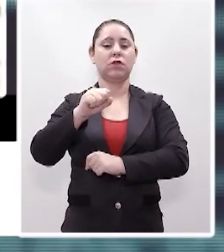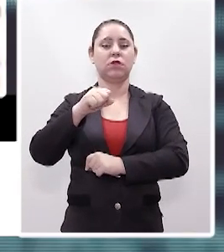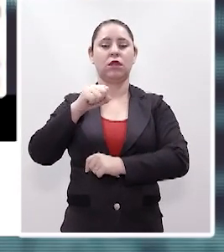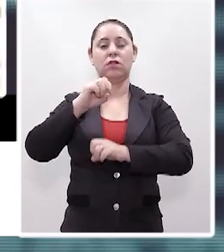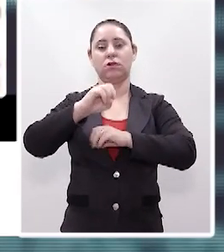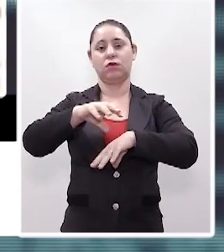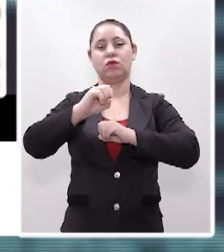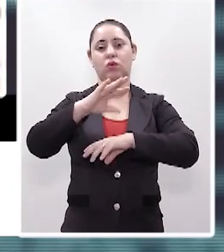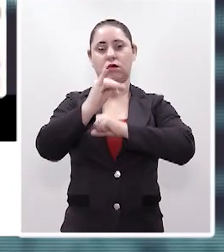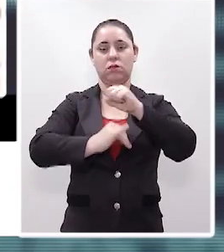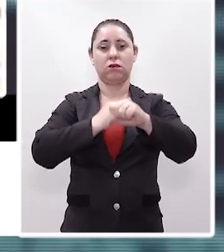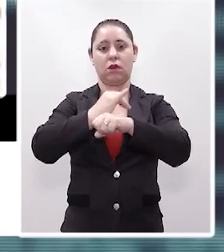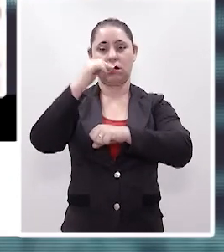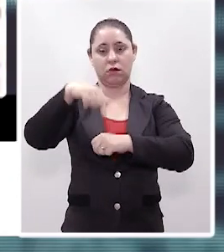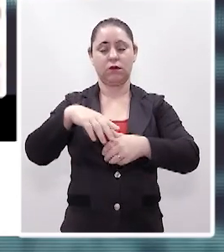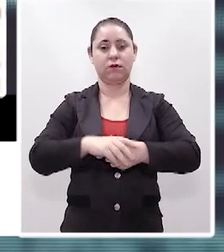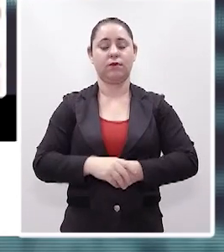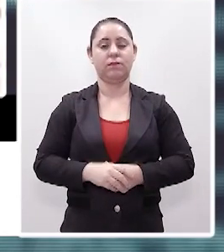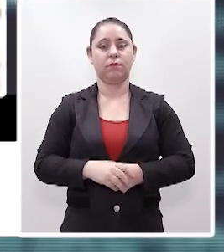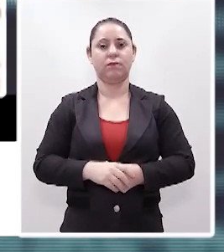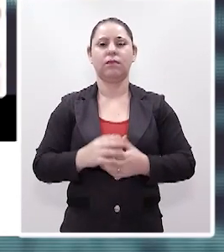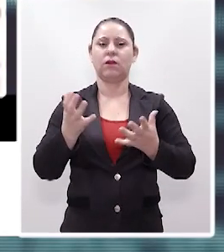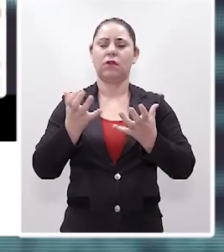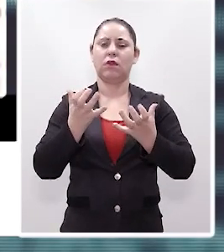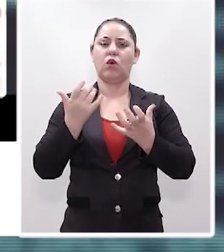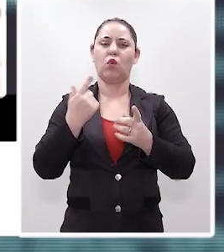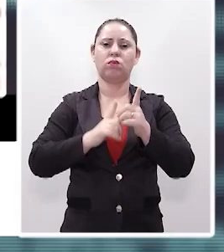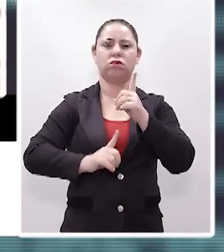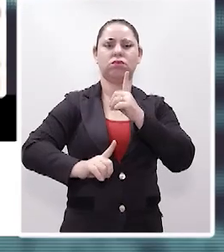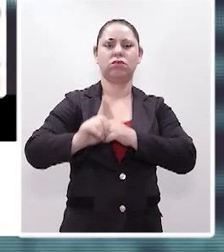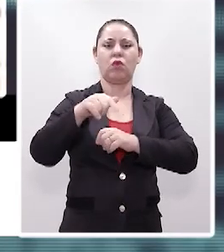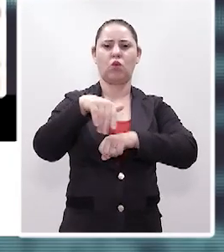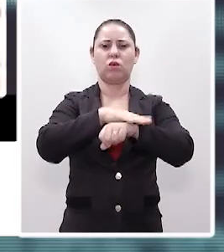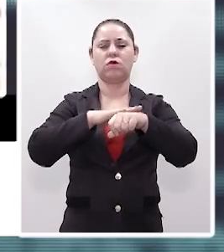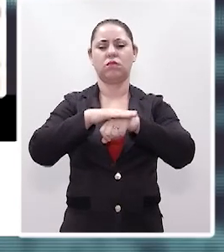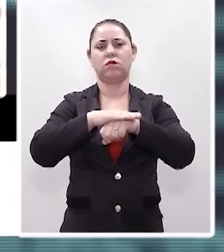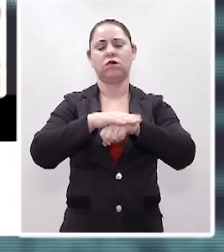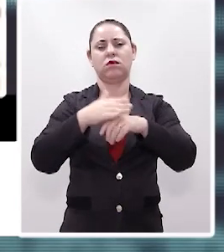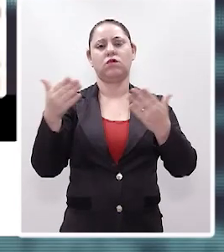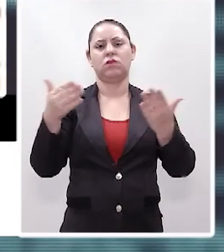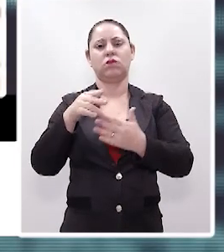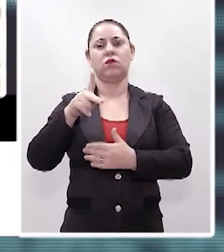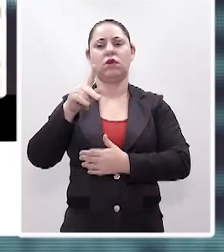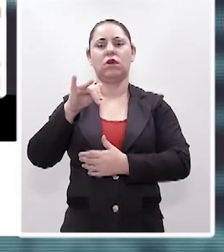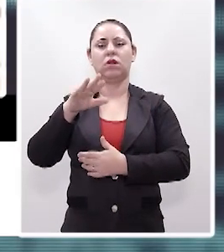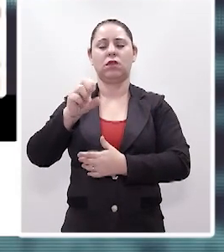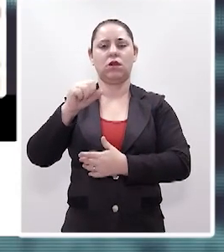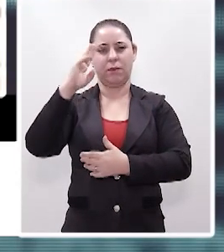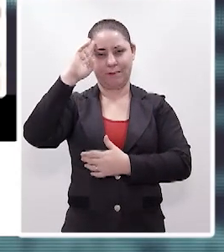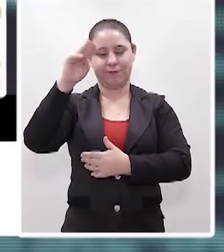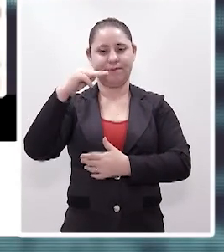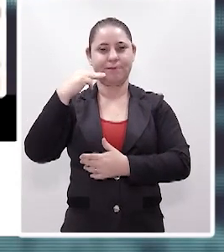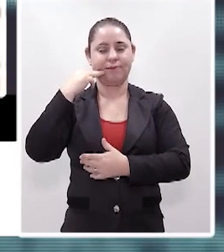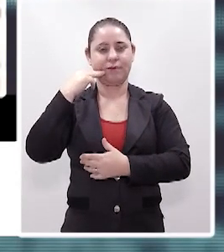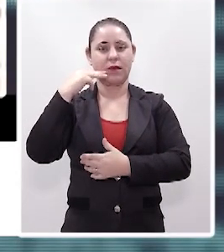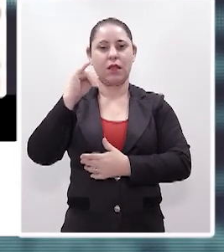educação virtualizada por aqui. Eu queria trazer mais um dado aqui para a nossa conversa, Karine Maritê, dessa vez do IPEA, que é o Instituto